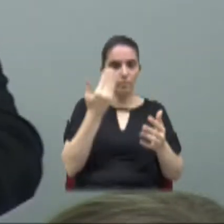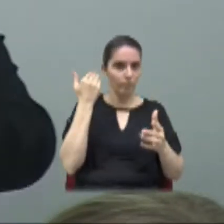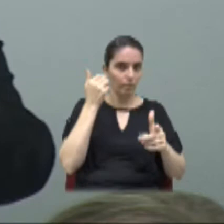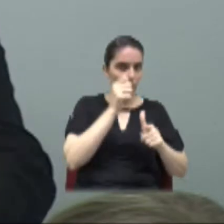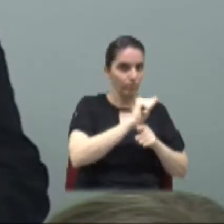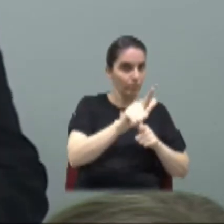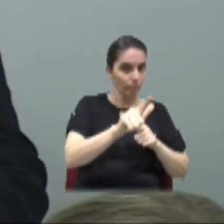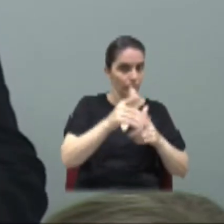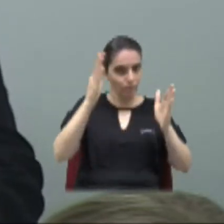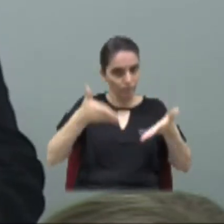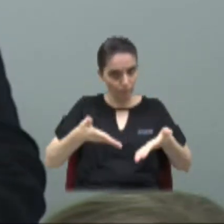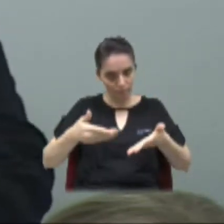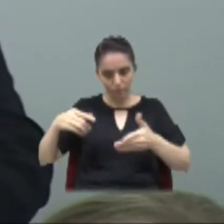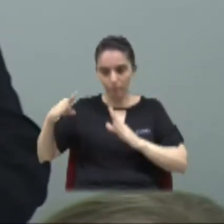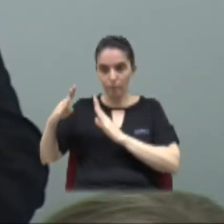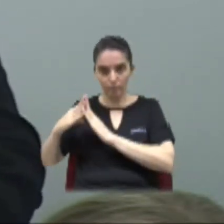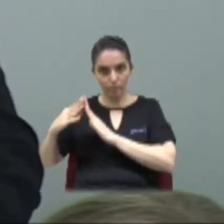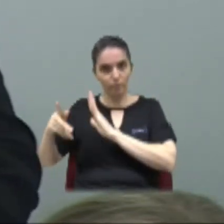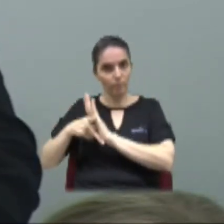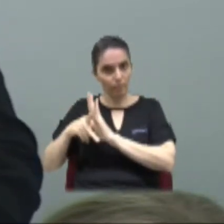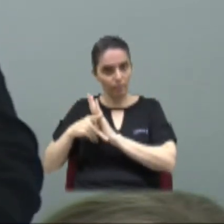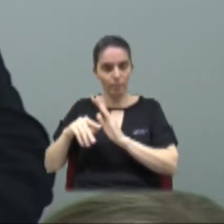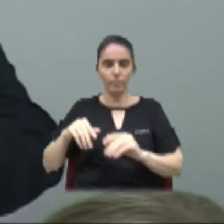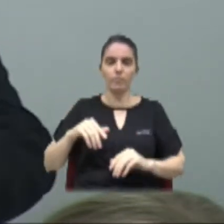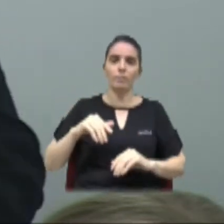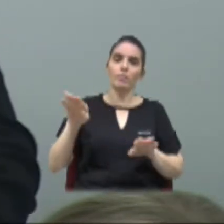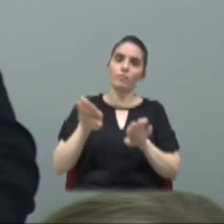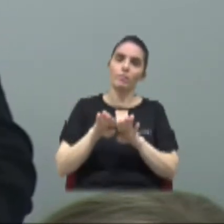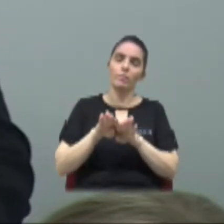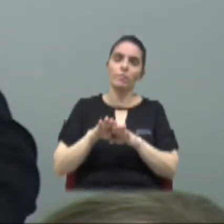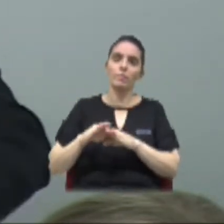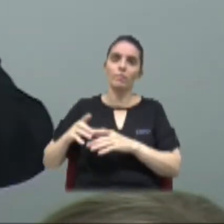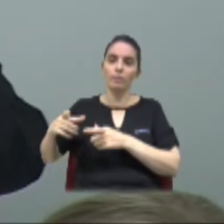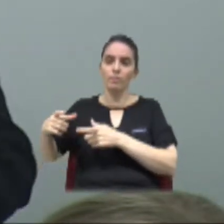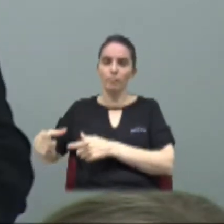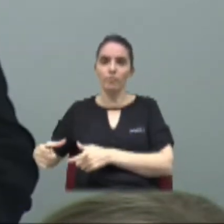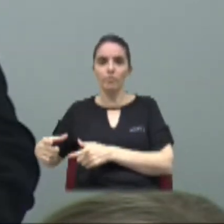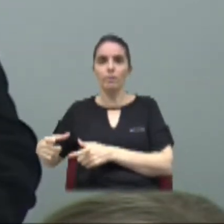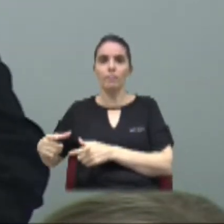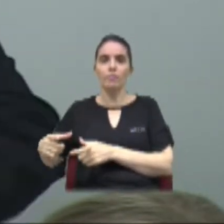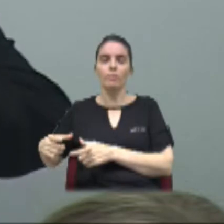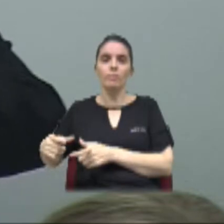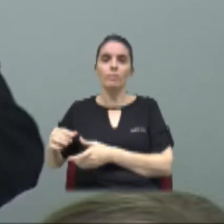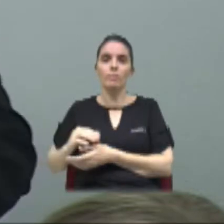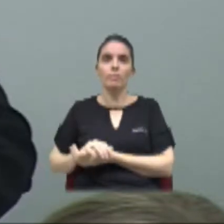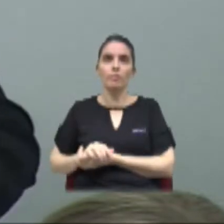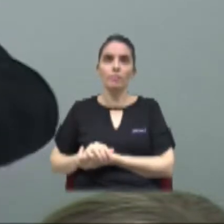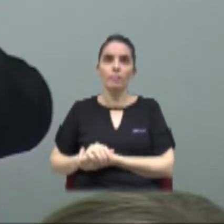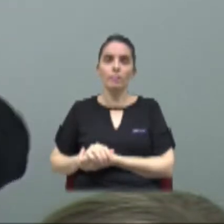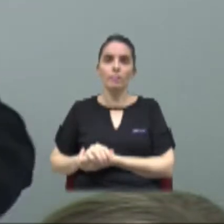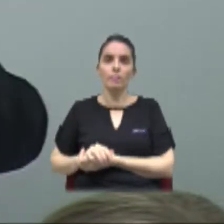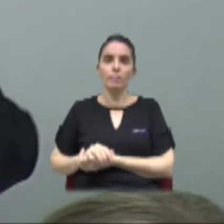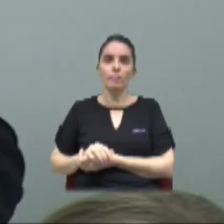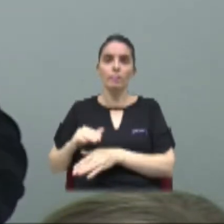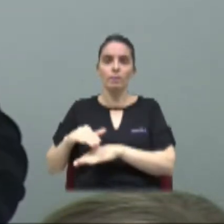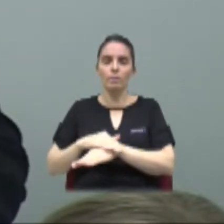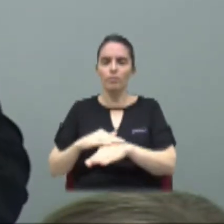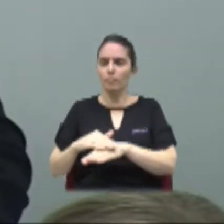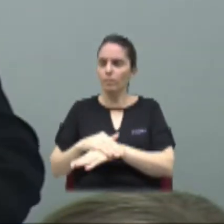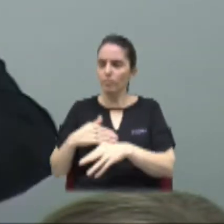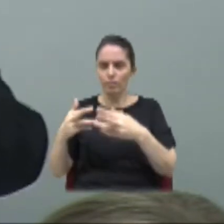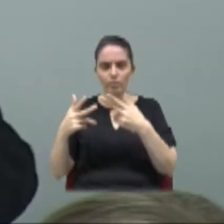não cria mecanismo algum para que crie unidades habitacional. O vereador Jorge, no seu